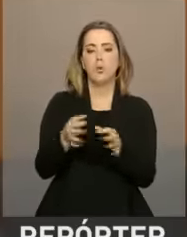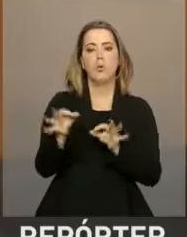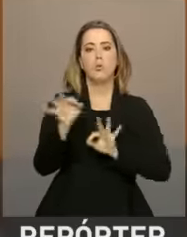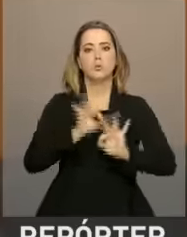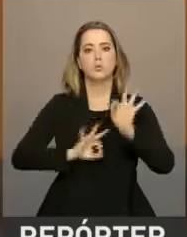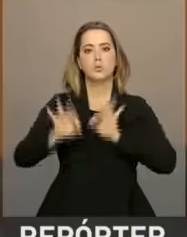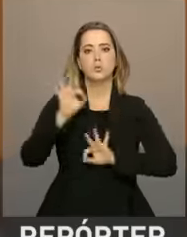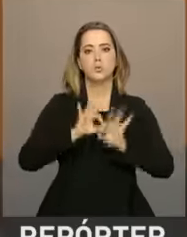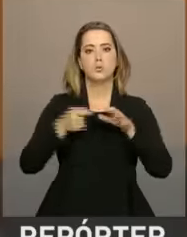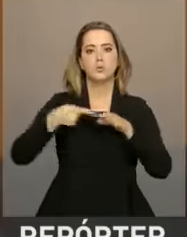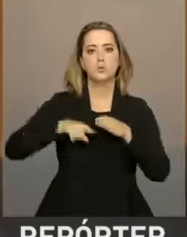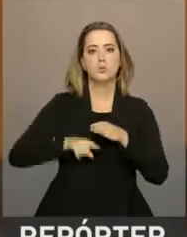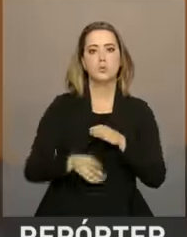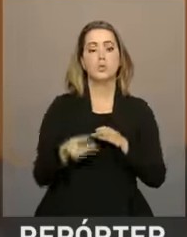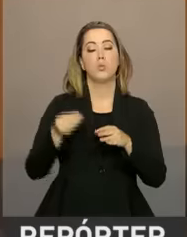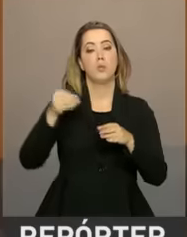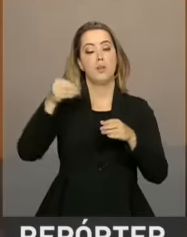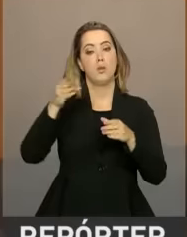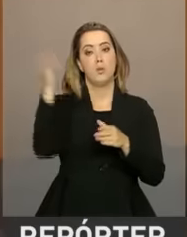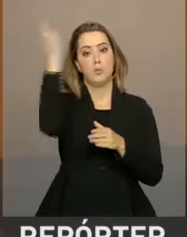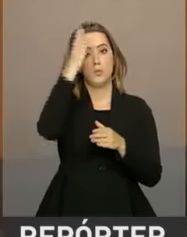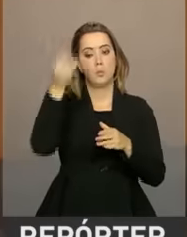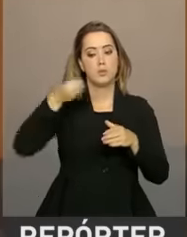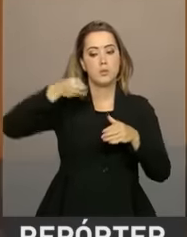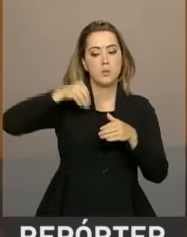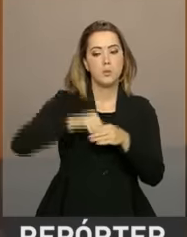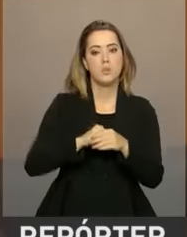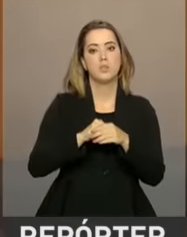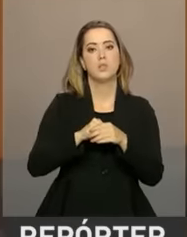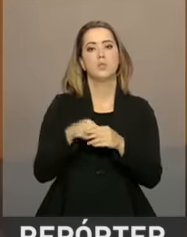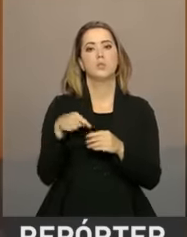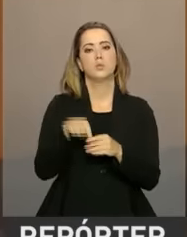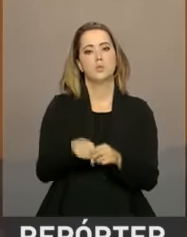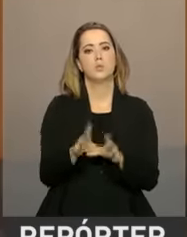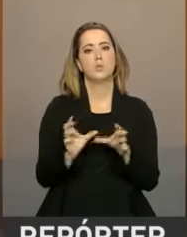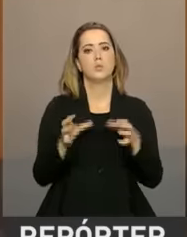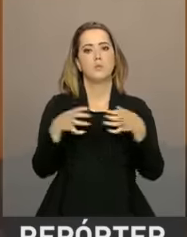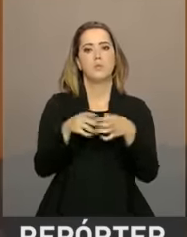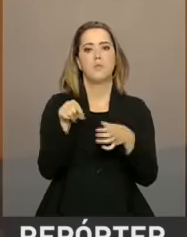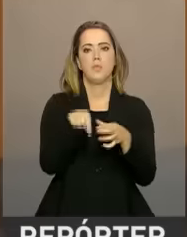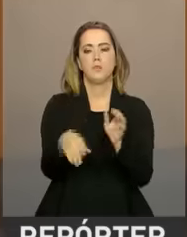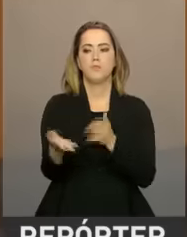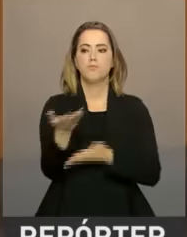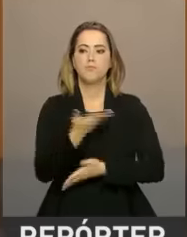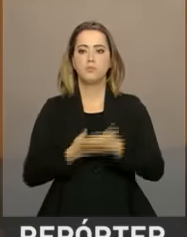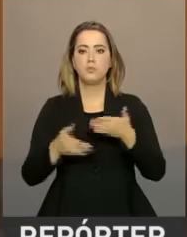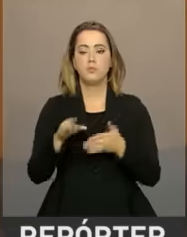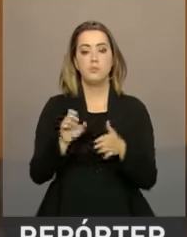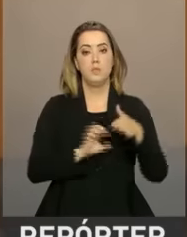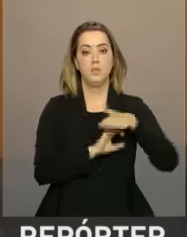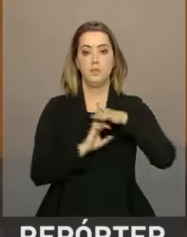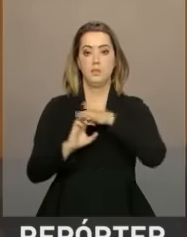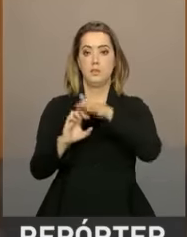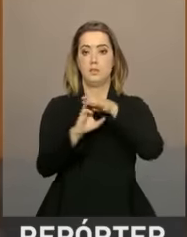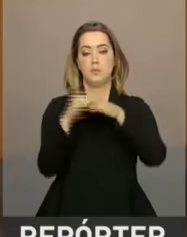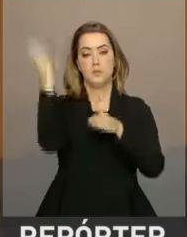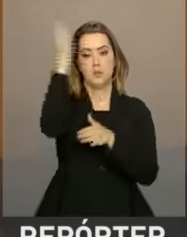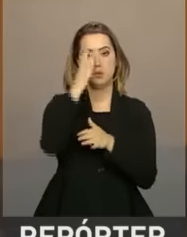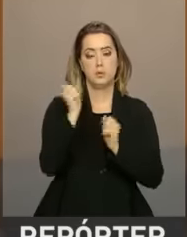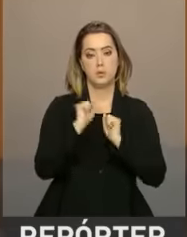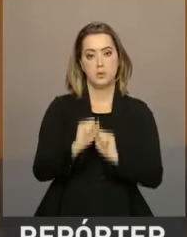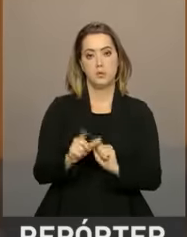da inserção internacional melhorar esse ambiente de negócios para para que as empresas brasileiras possam tirar